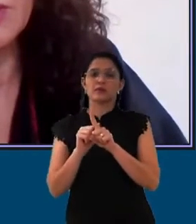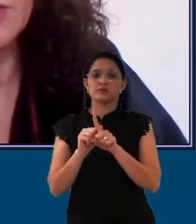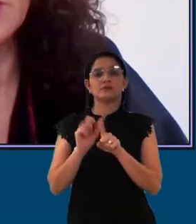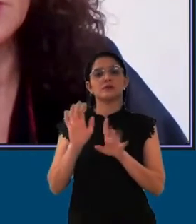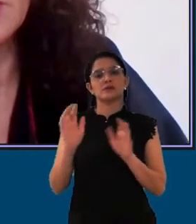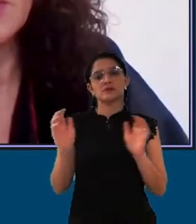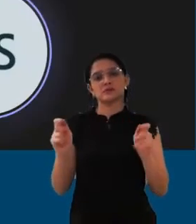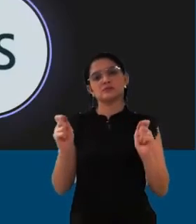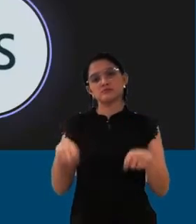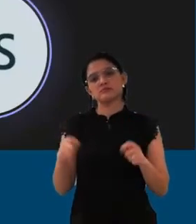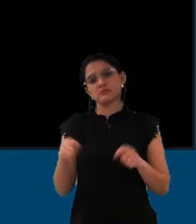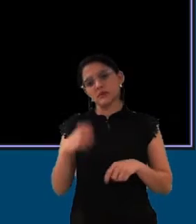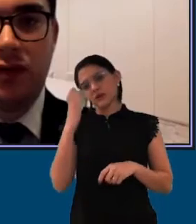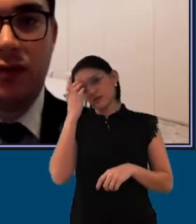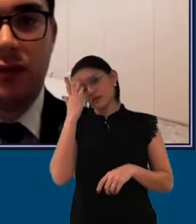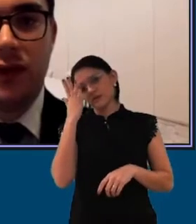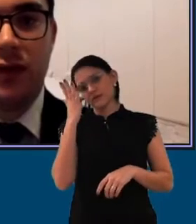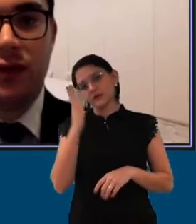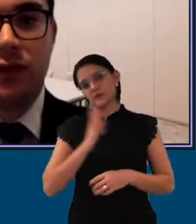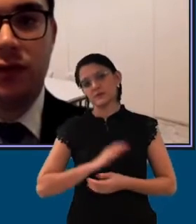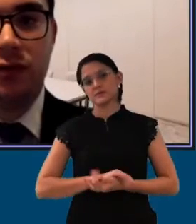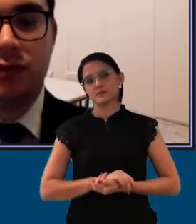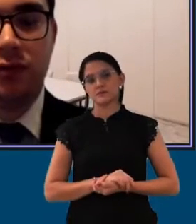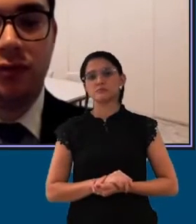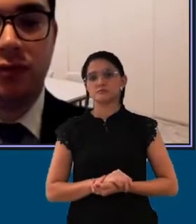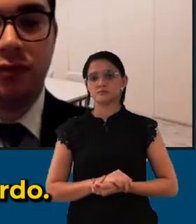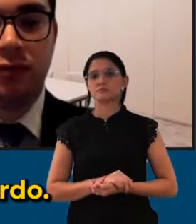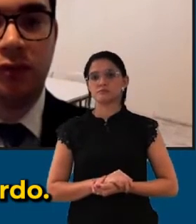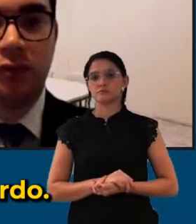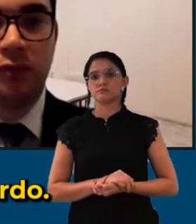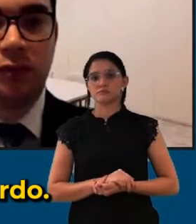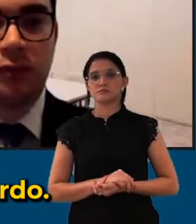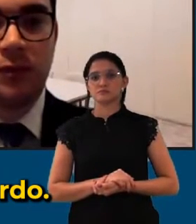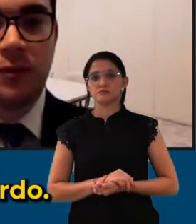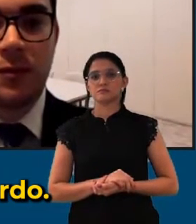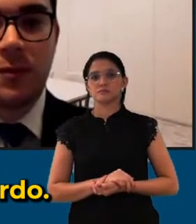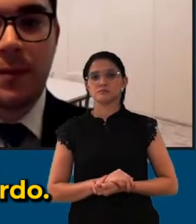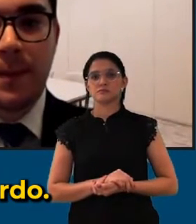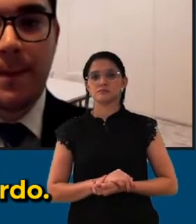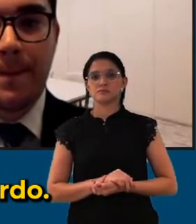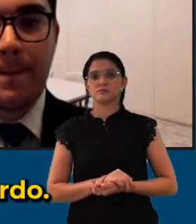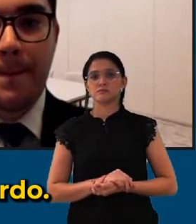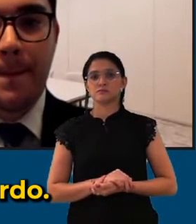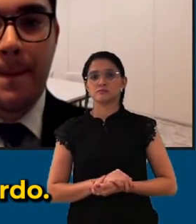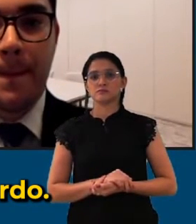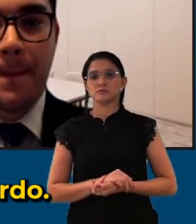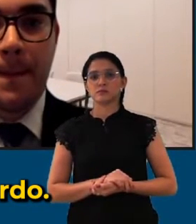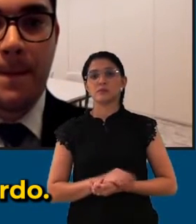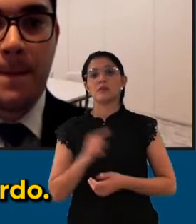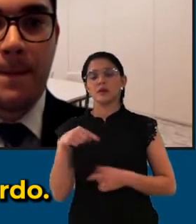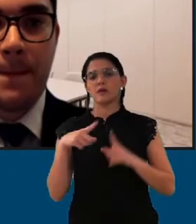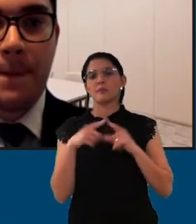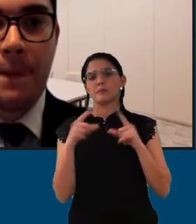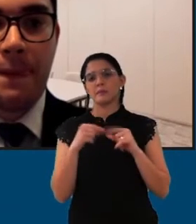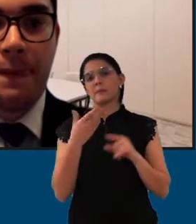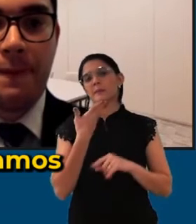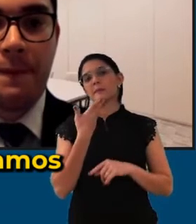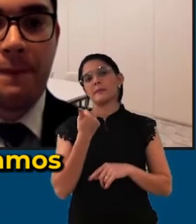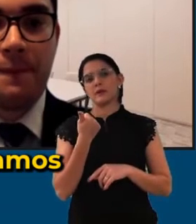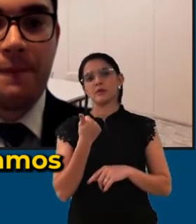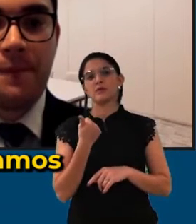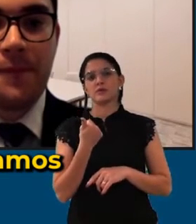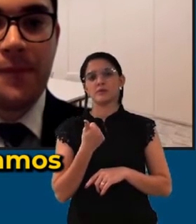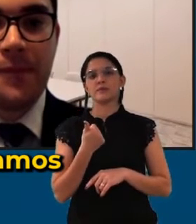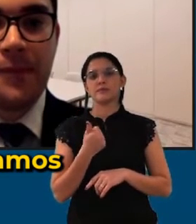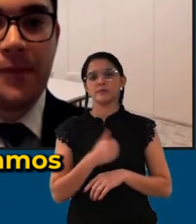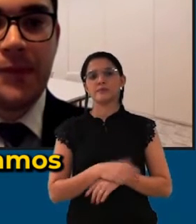todo mundo. De acordo. De acordo. Brasília Ambiental também, né, Elaine? De acordo. Aline, será